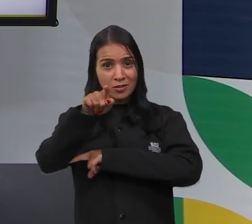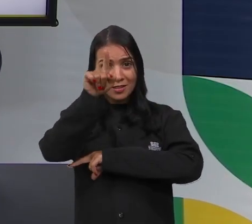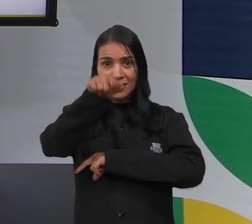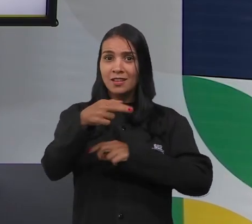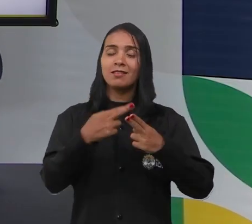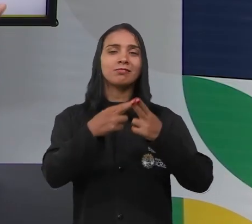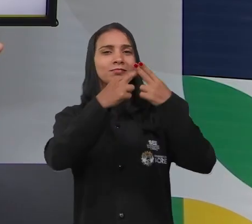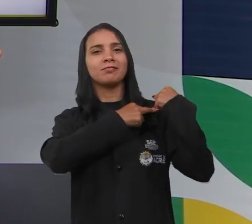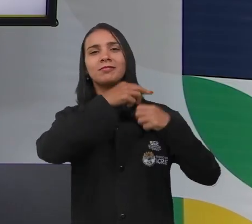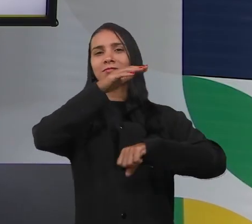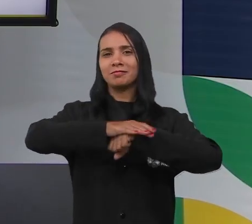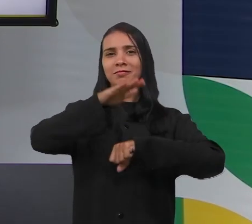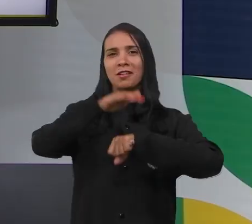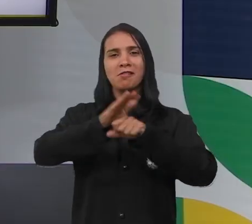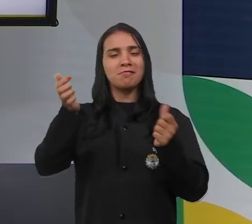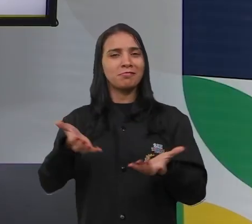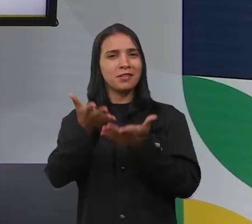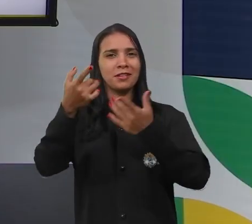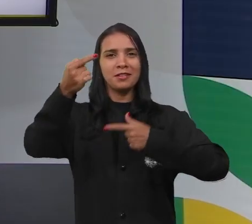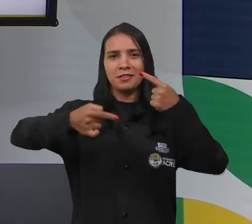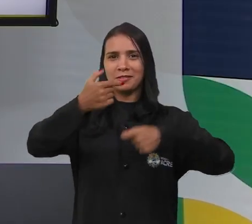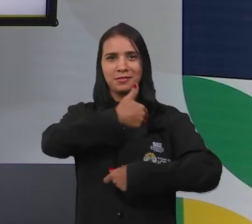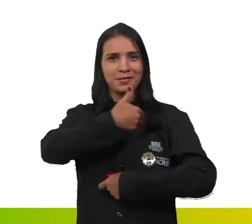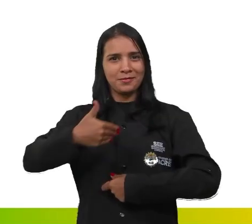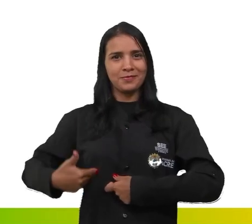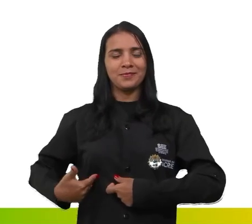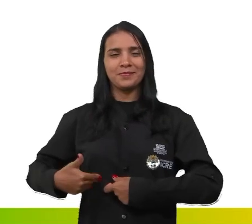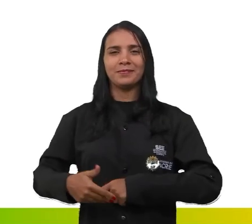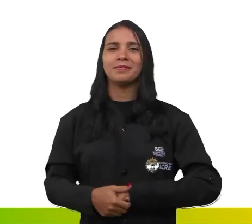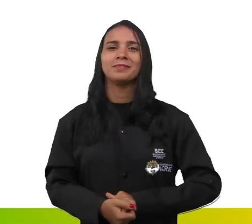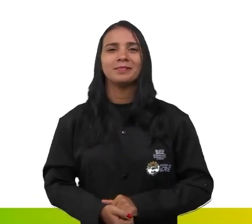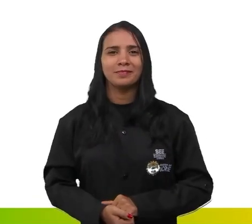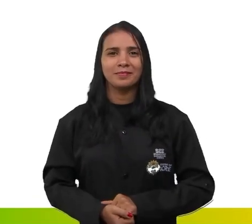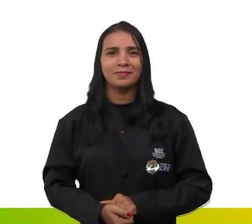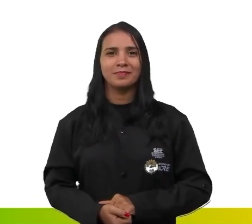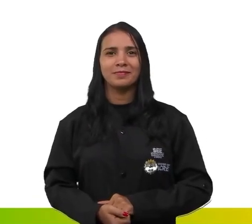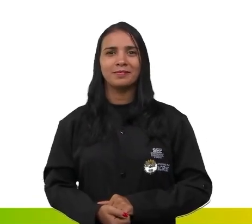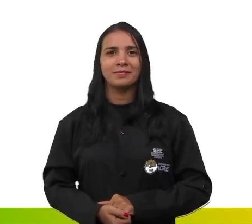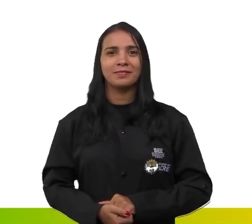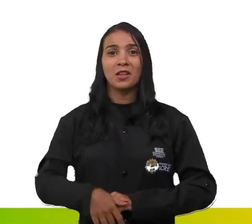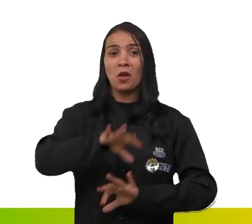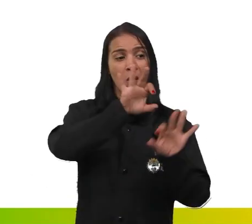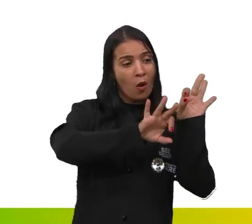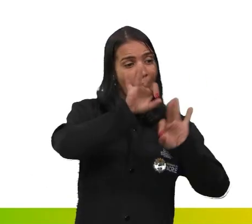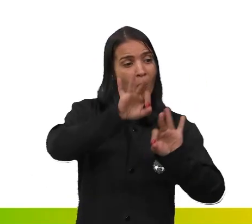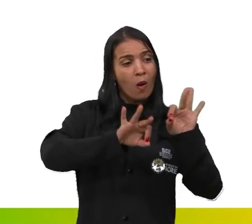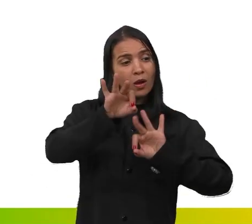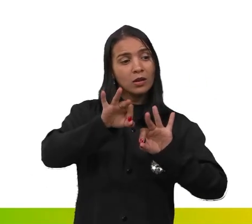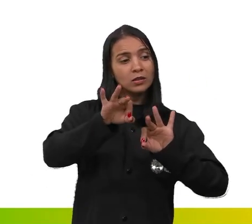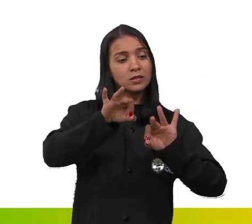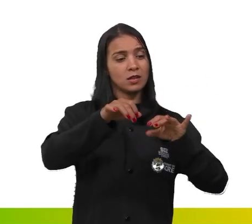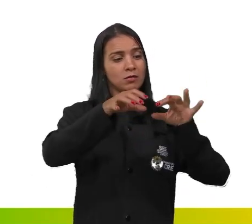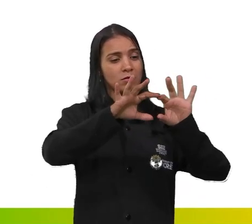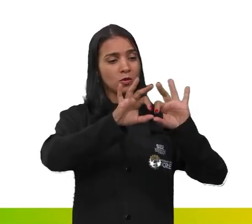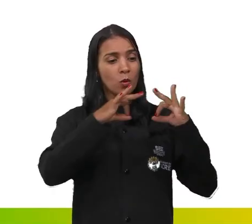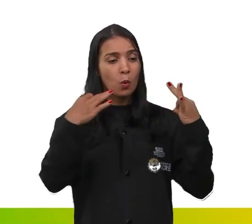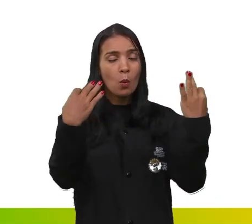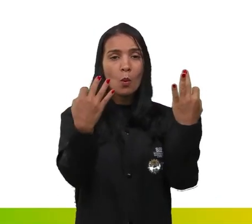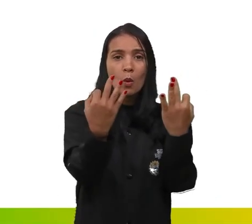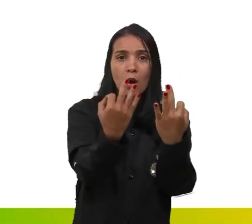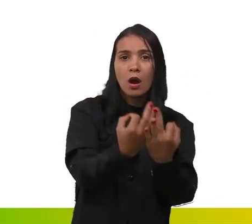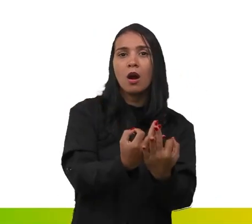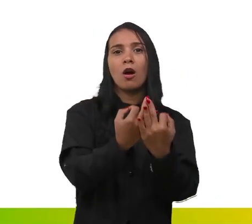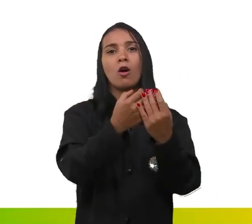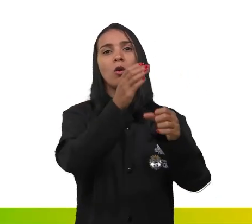promove a política pública. Bom? Então aqui, ó, ao organizar uma roda de capoeira, um campeonato solidário ou uma